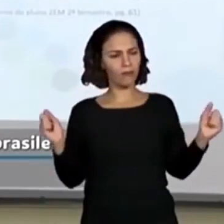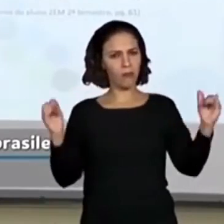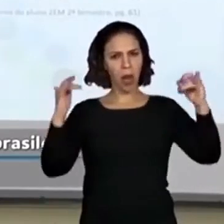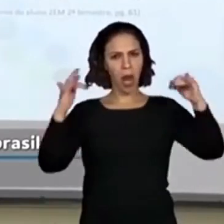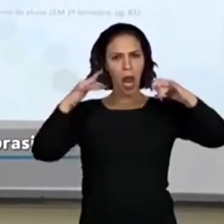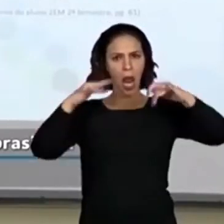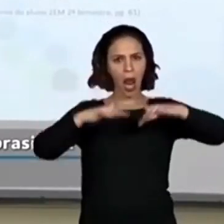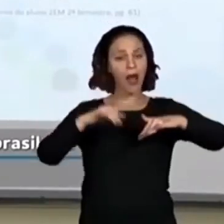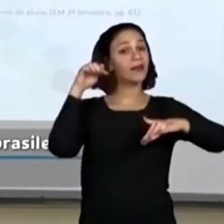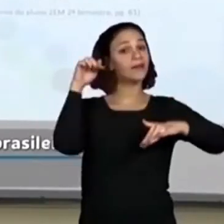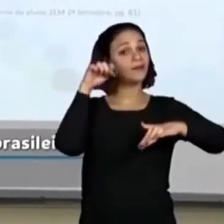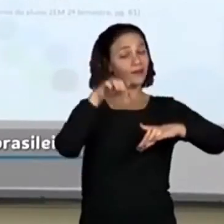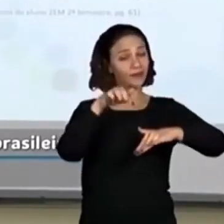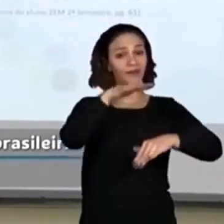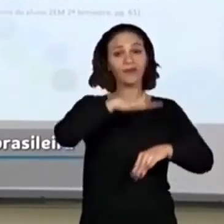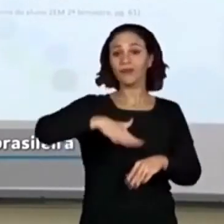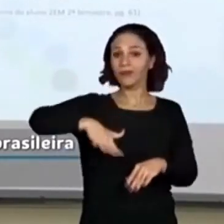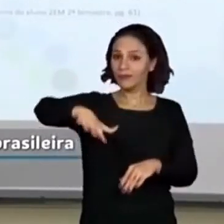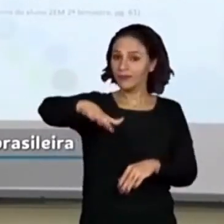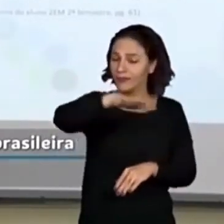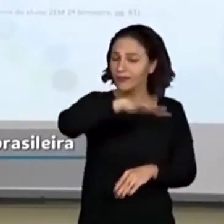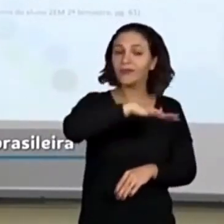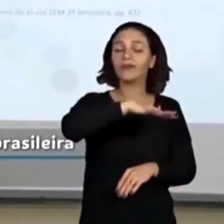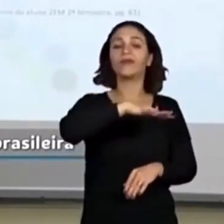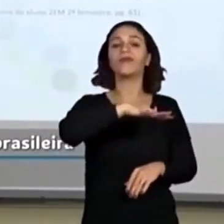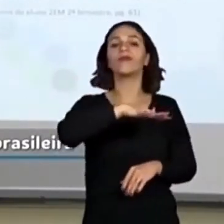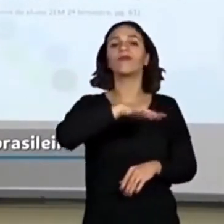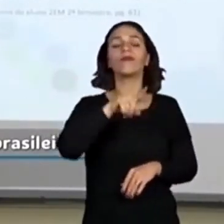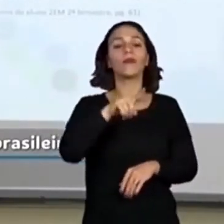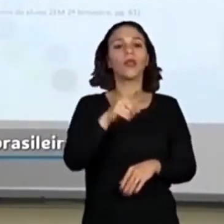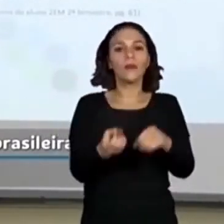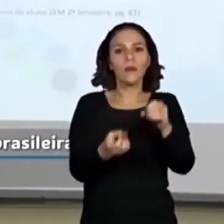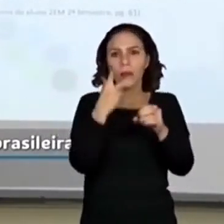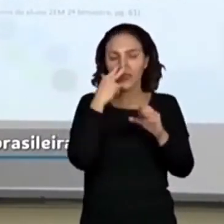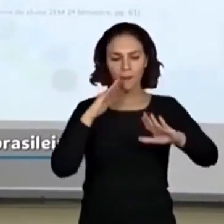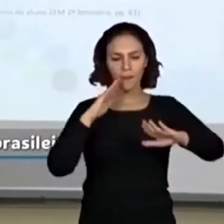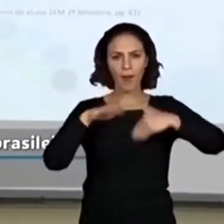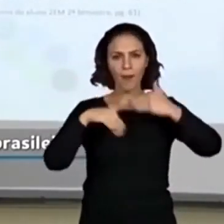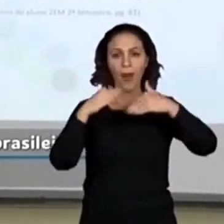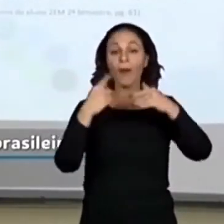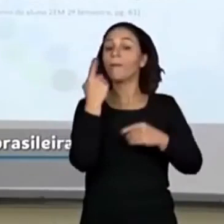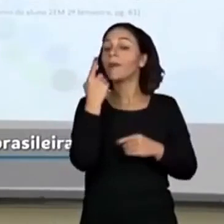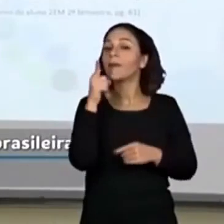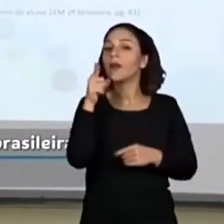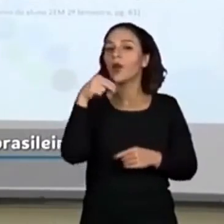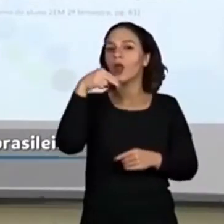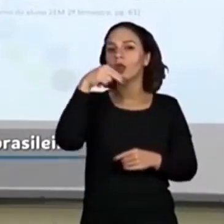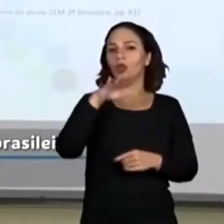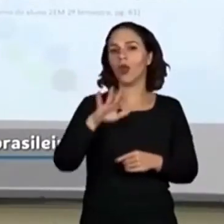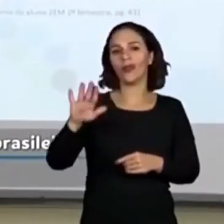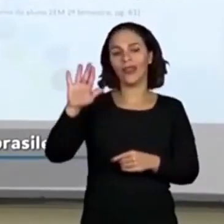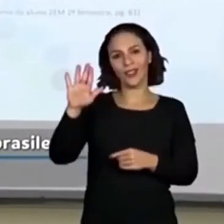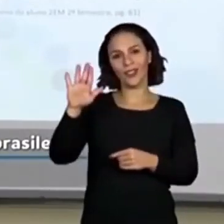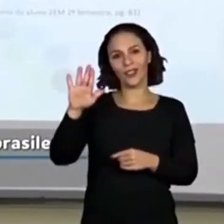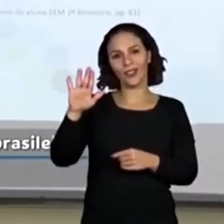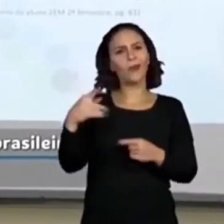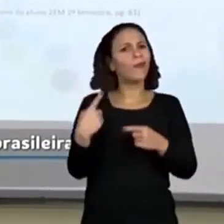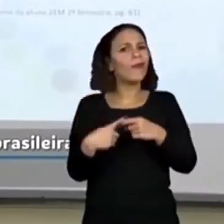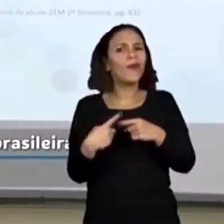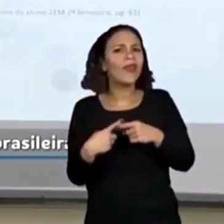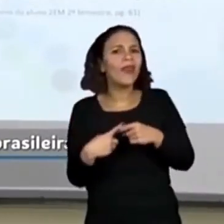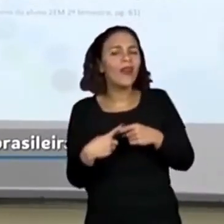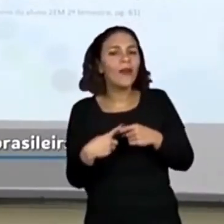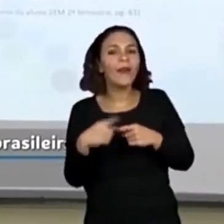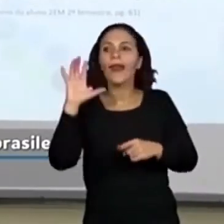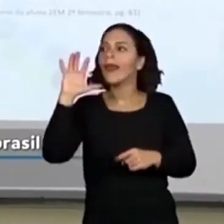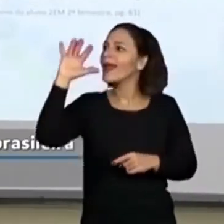dessa atividade, ela acabou se desenvolvendo primeiramente no Nordeste do Brasil, porque o